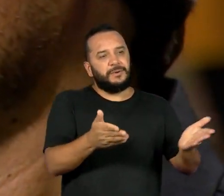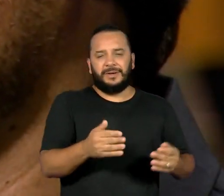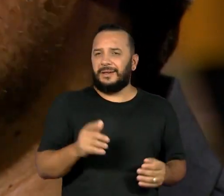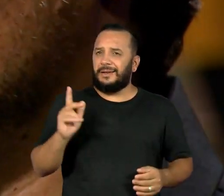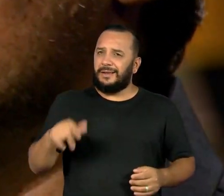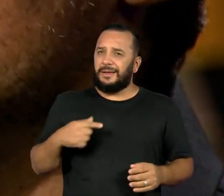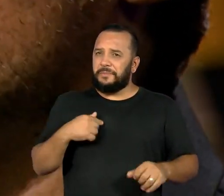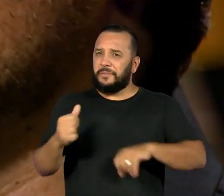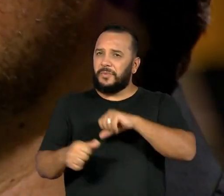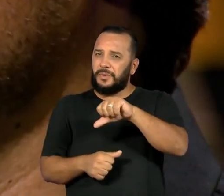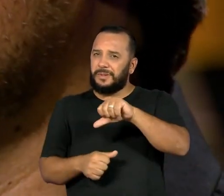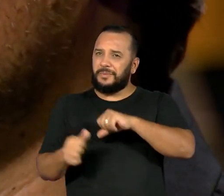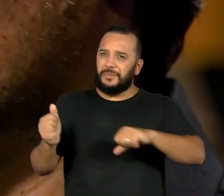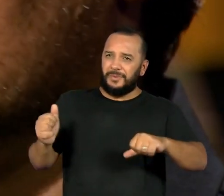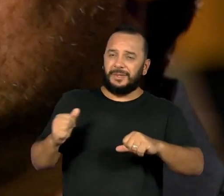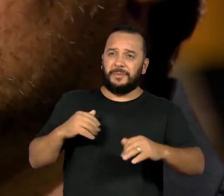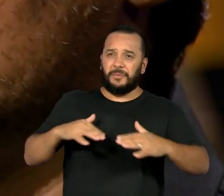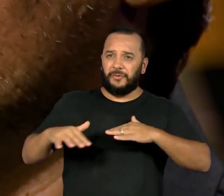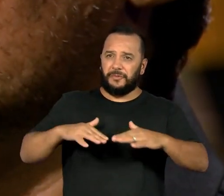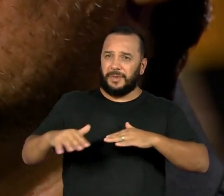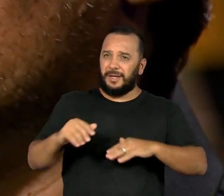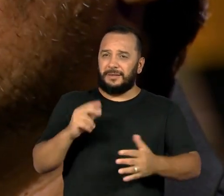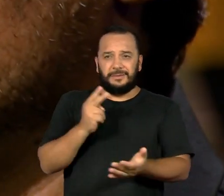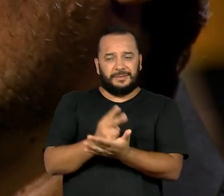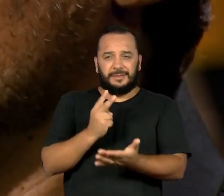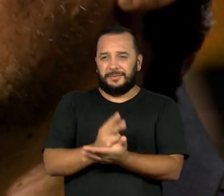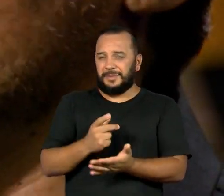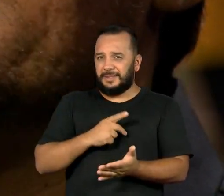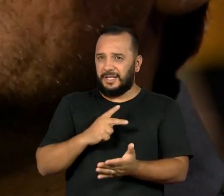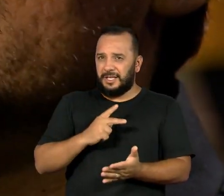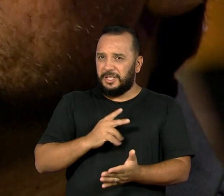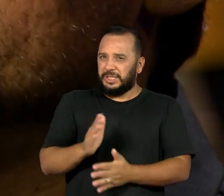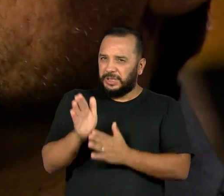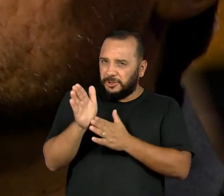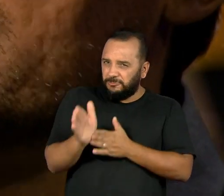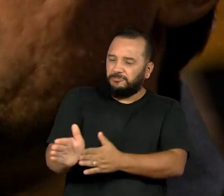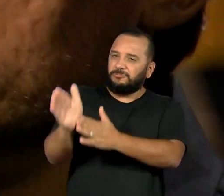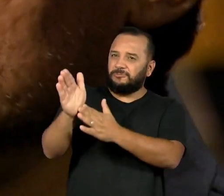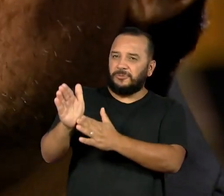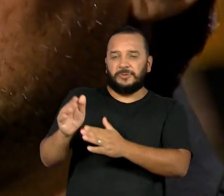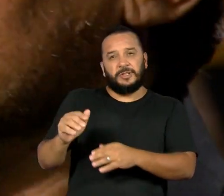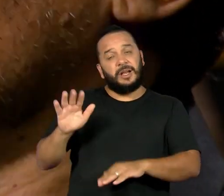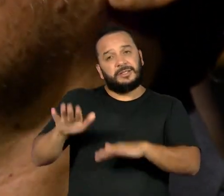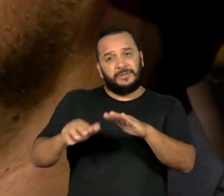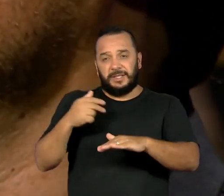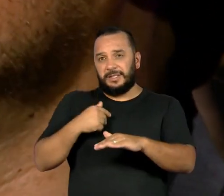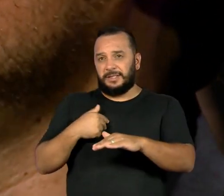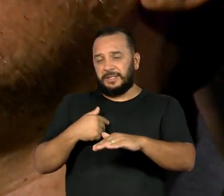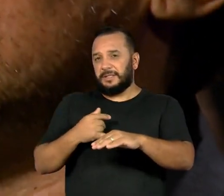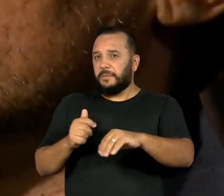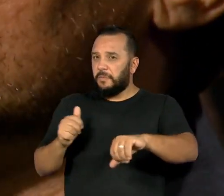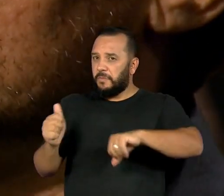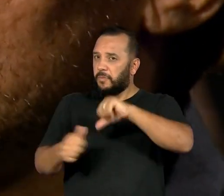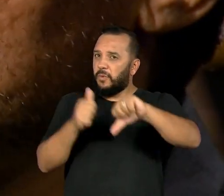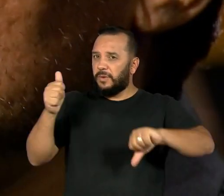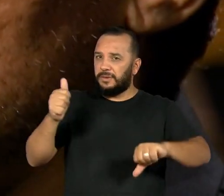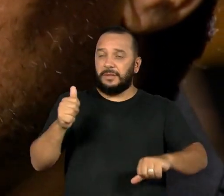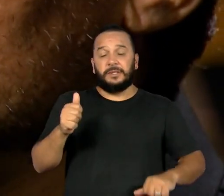dinâmico, né? A gente se movimenta o tempo todo. Dependendo da dimensão, você pode estar se sentindo